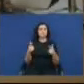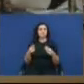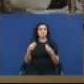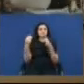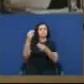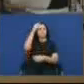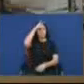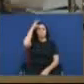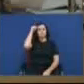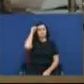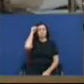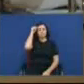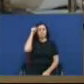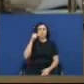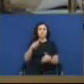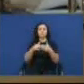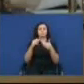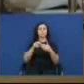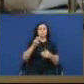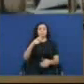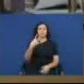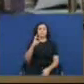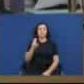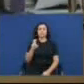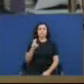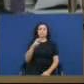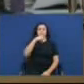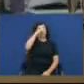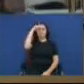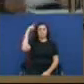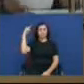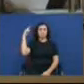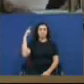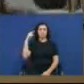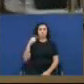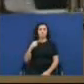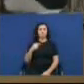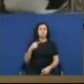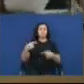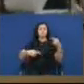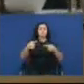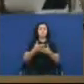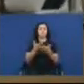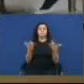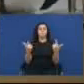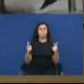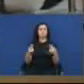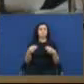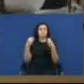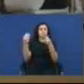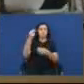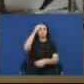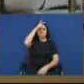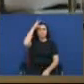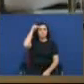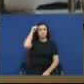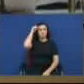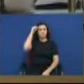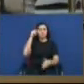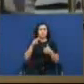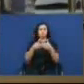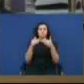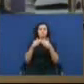ao Executivo. Requerimento 545, vereadora doutora Mayra. Em discussão. Não havendo ao Executivo.